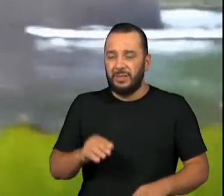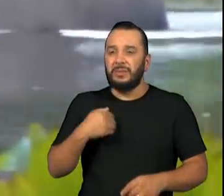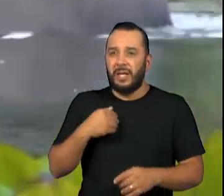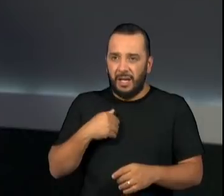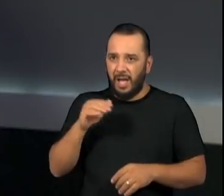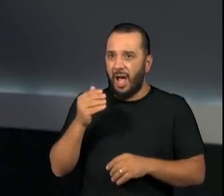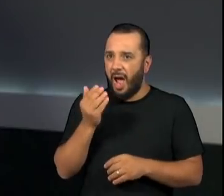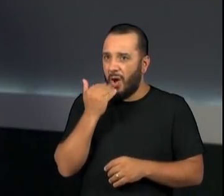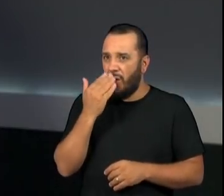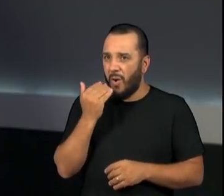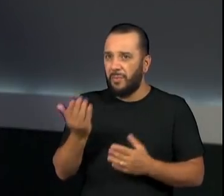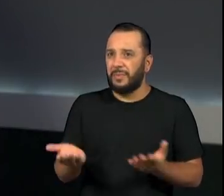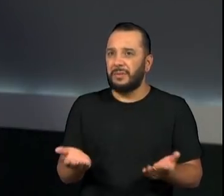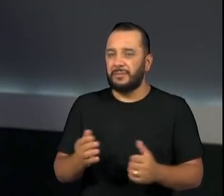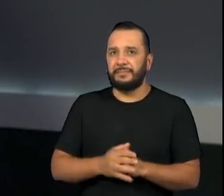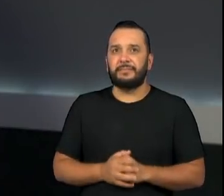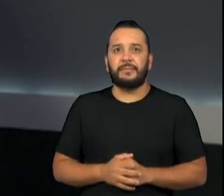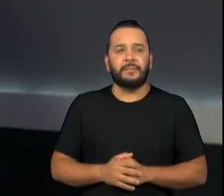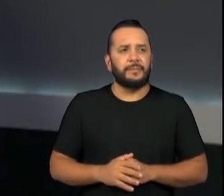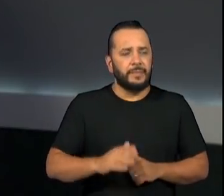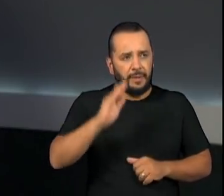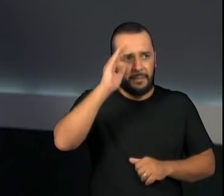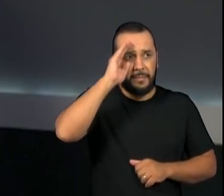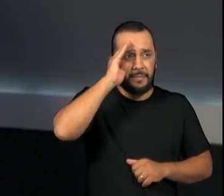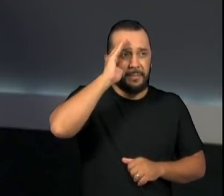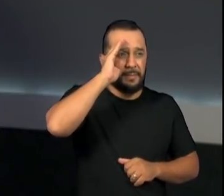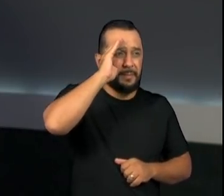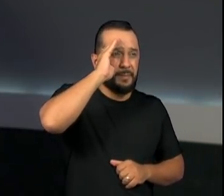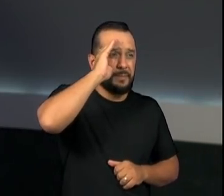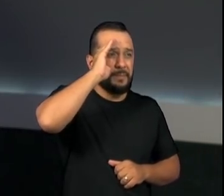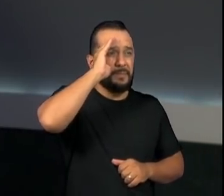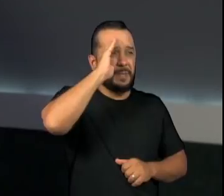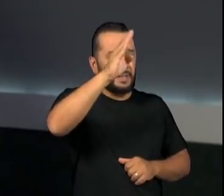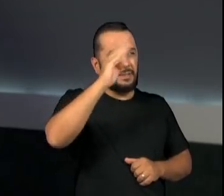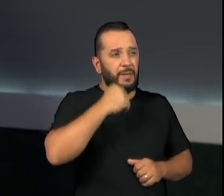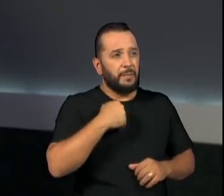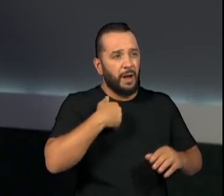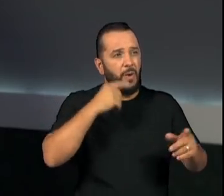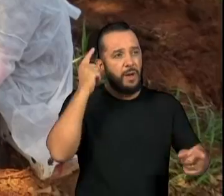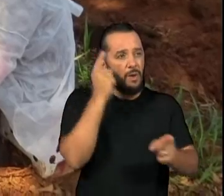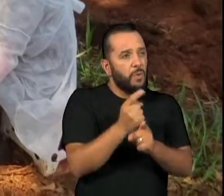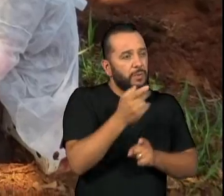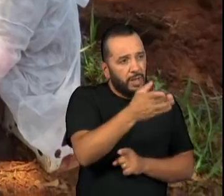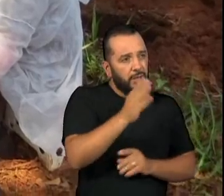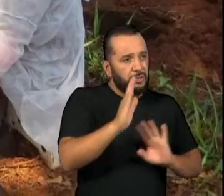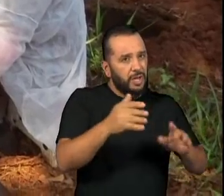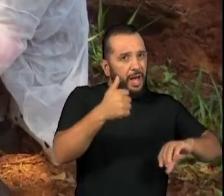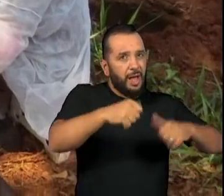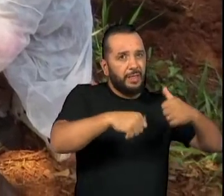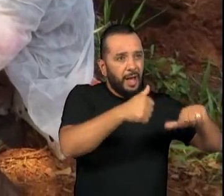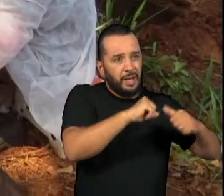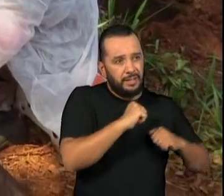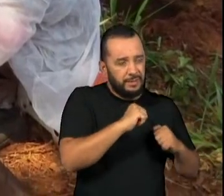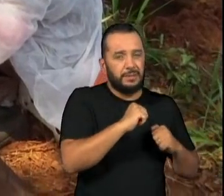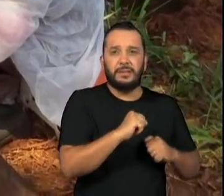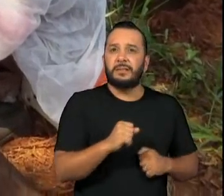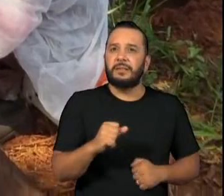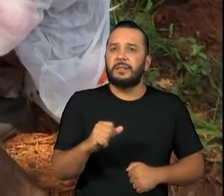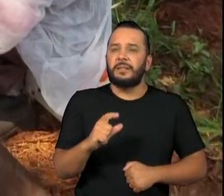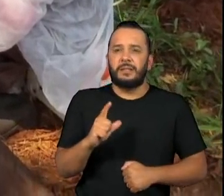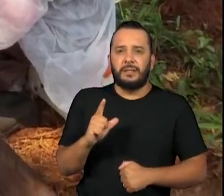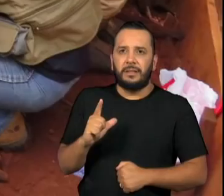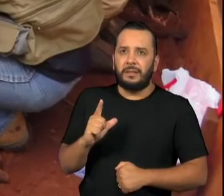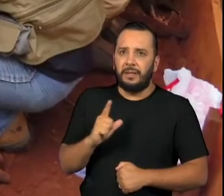Quais foram os principais agrotóxicos encontrados nessas análises que vocês fizeram? Nós testamos para